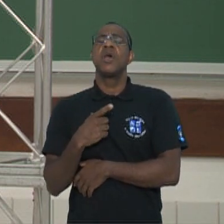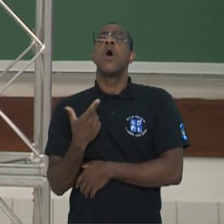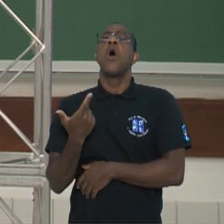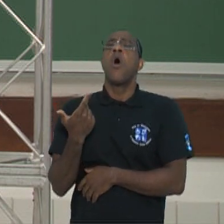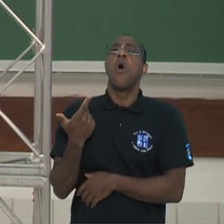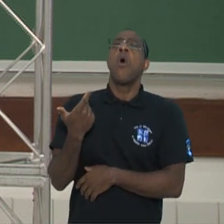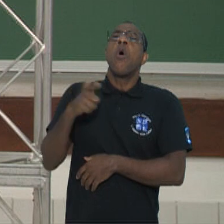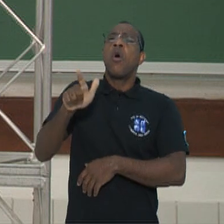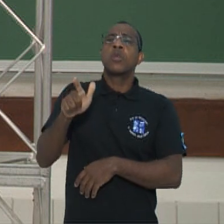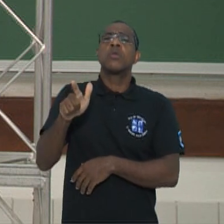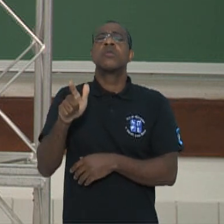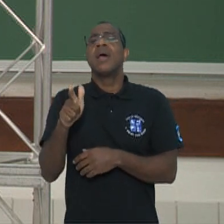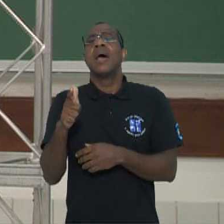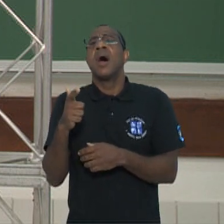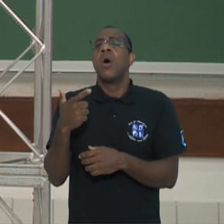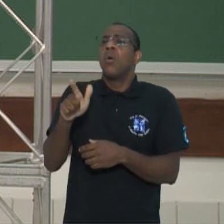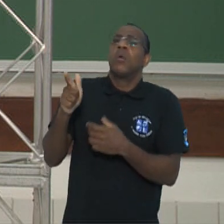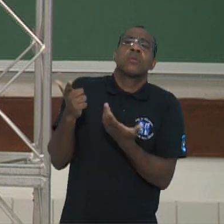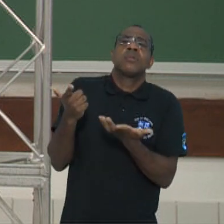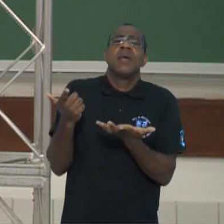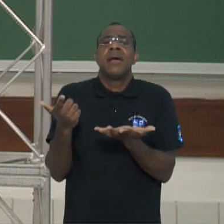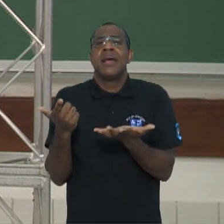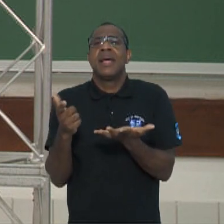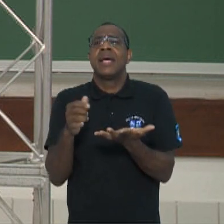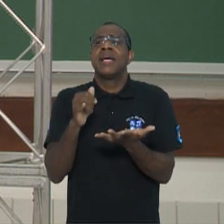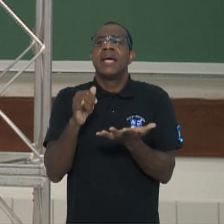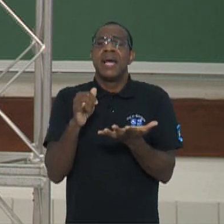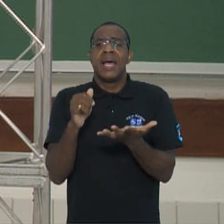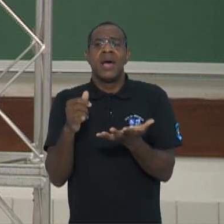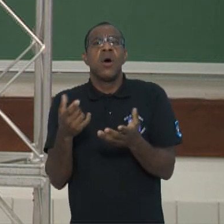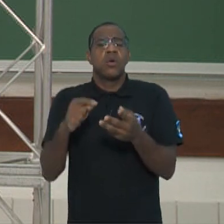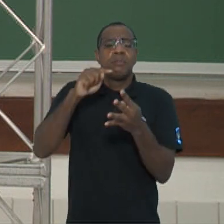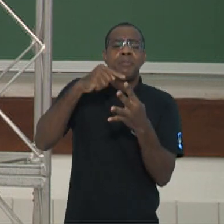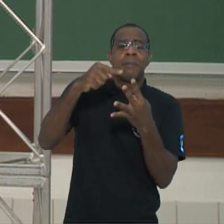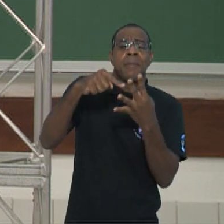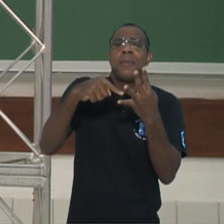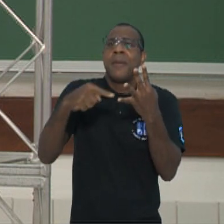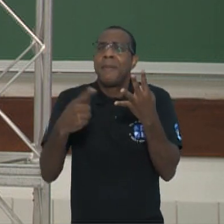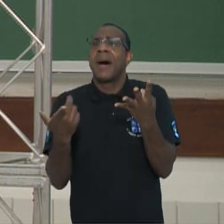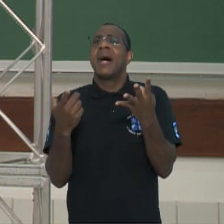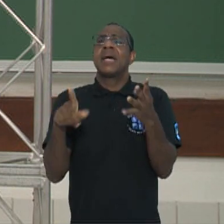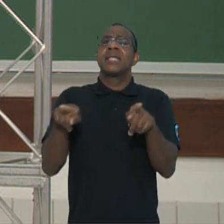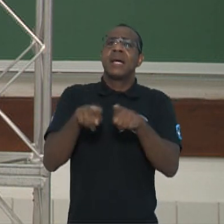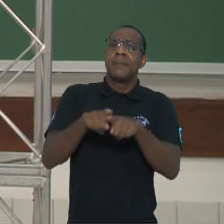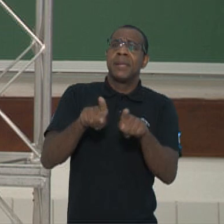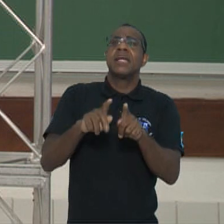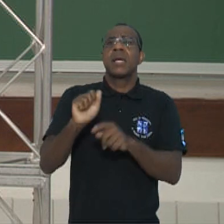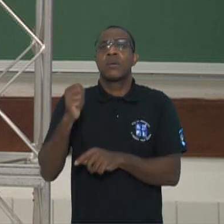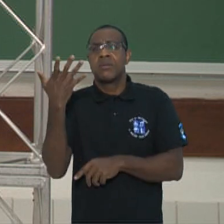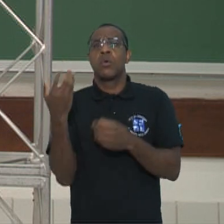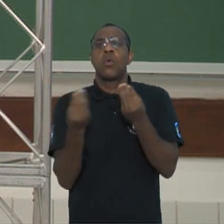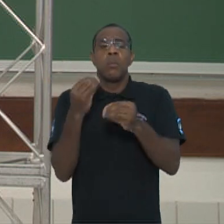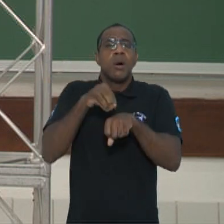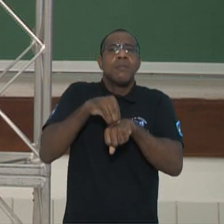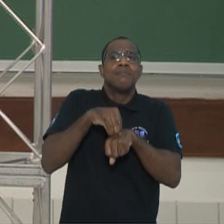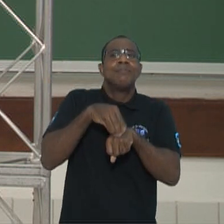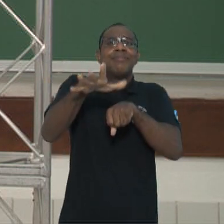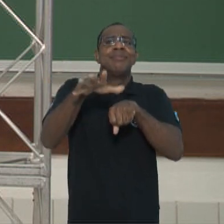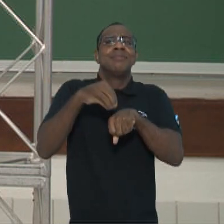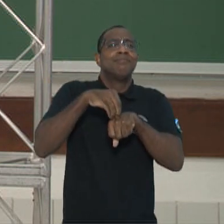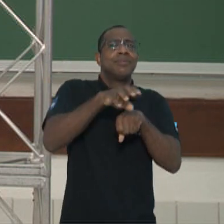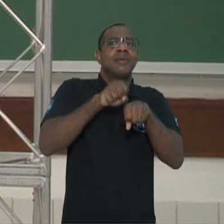trabalhamos que fazem parte desse conjunto, né? Se eu penso em como se espalhou a cultura europeia pelo mundo,